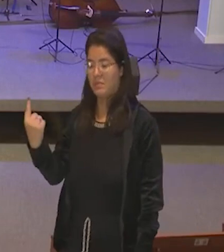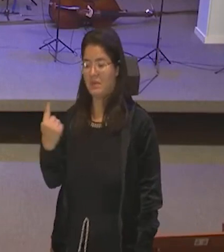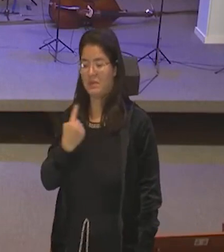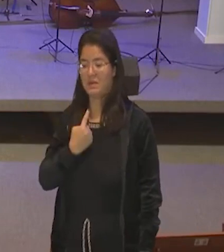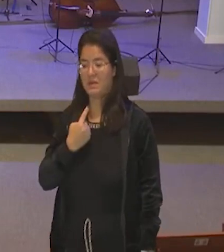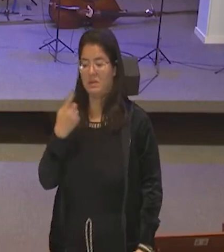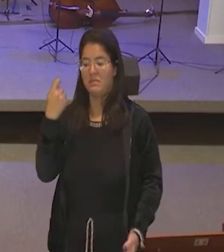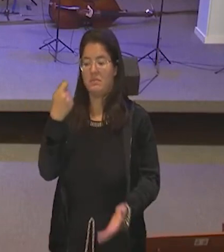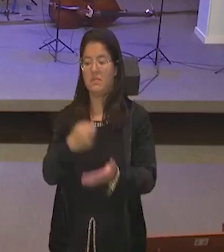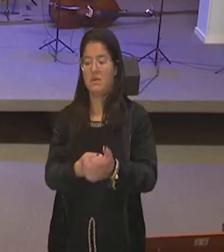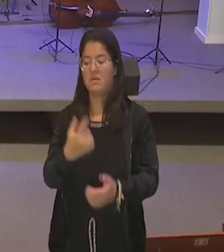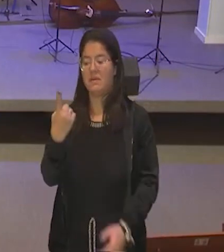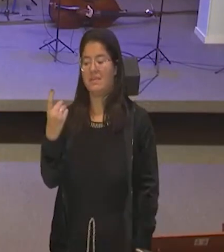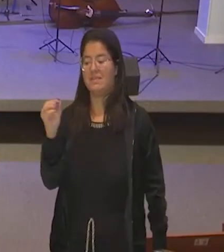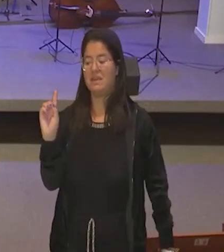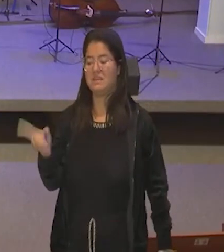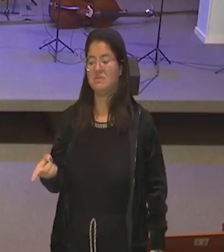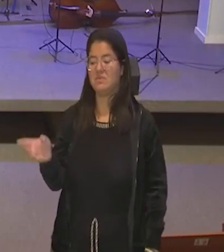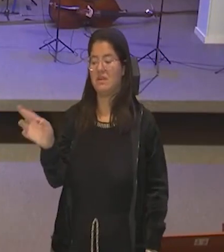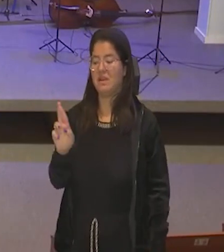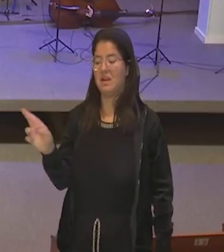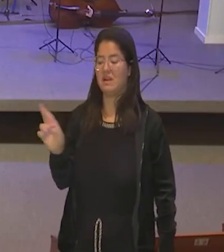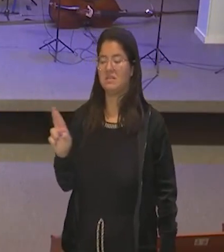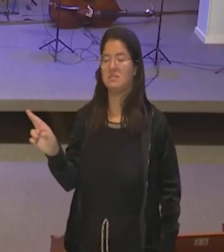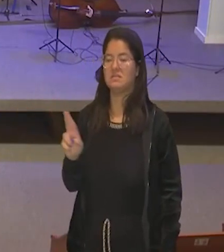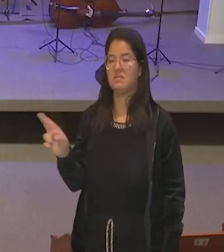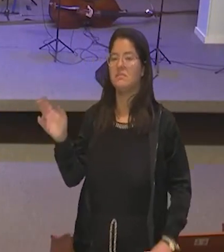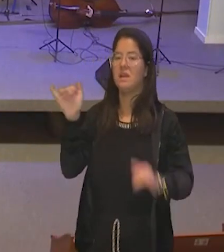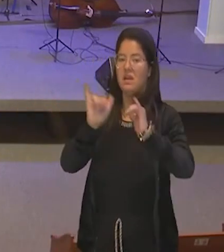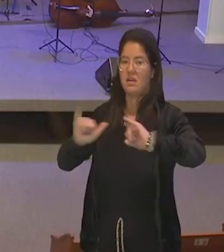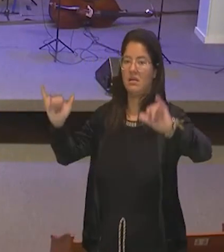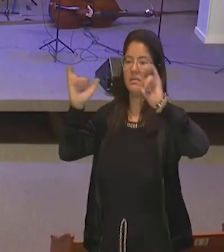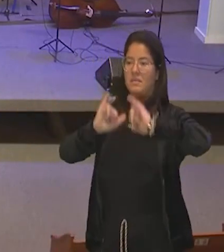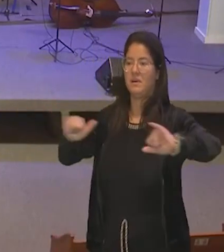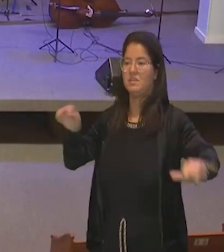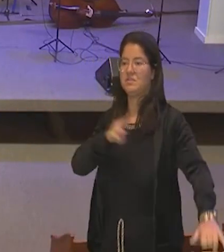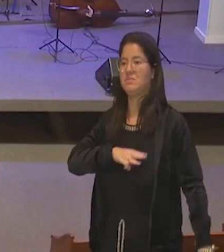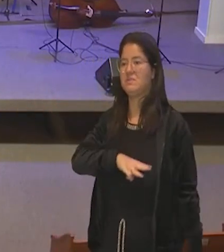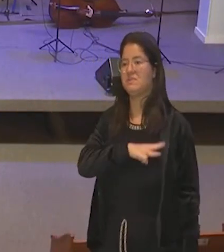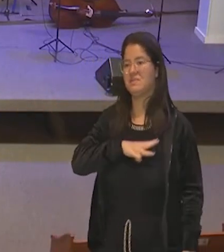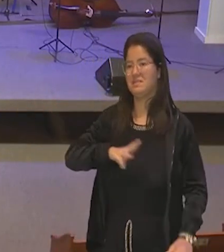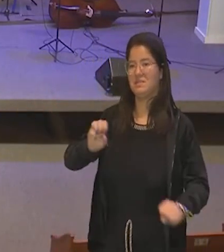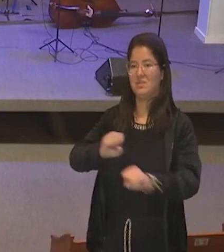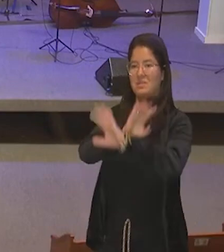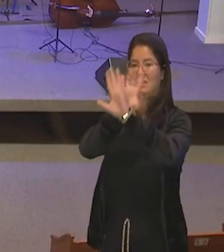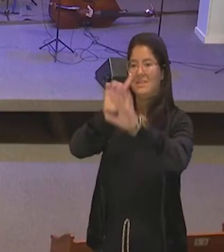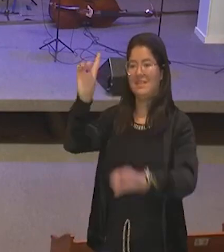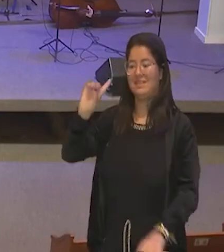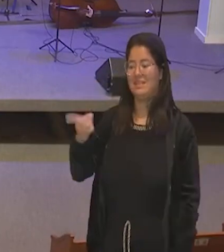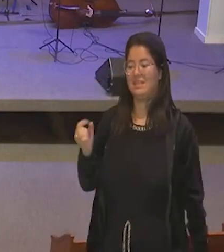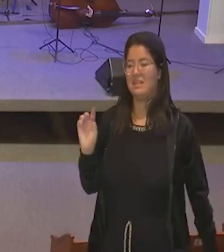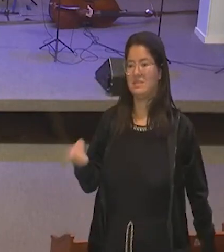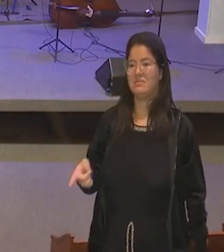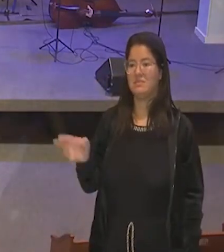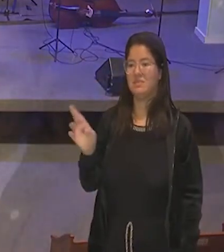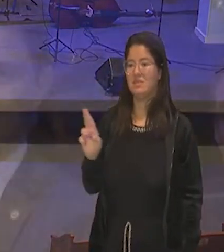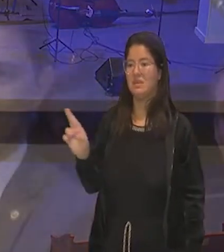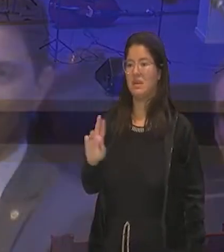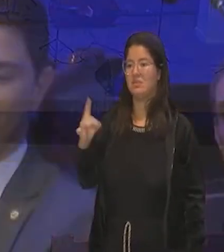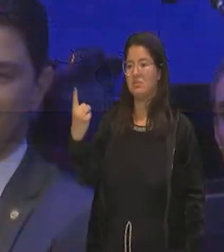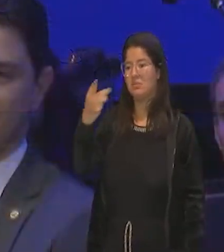R$10 mil para a campanha. Olha que benção, pastor Neado. Glória a Deus, né, irmãos? R$10 mil. Um irmão